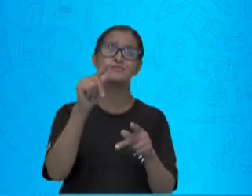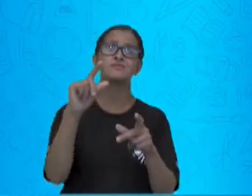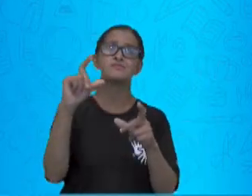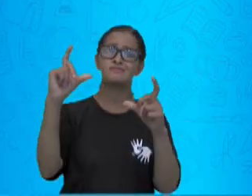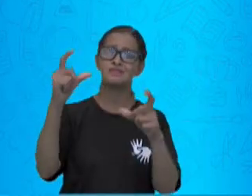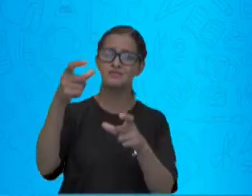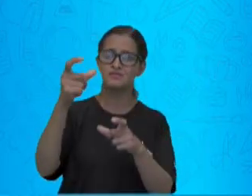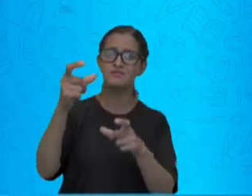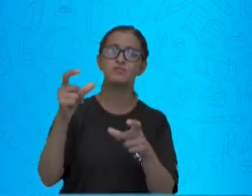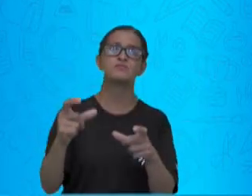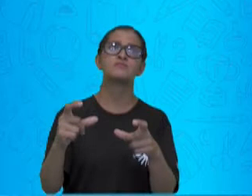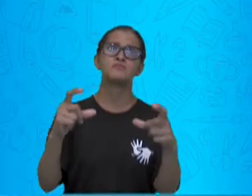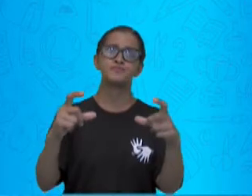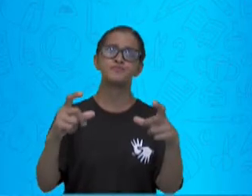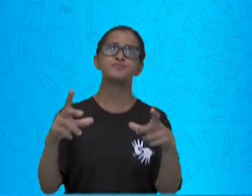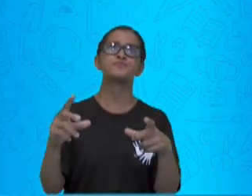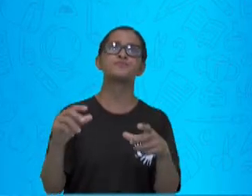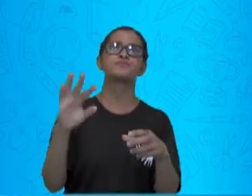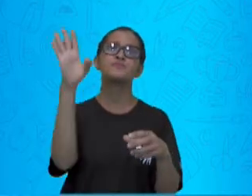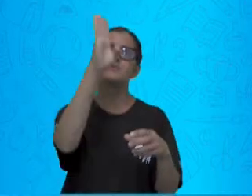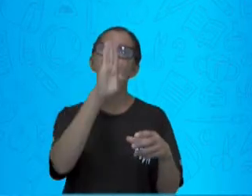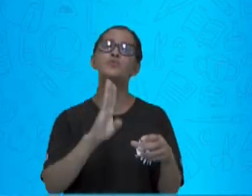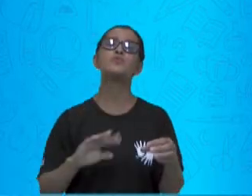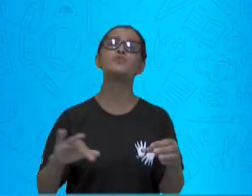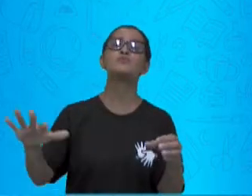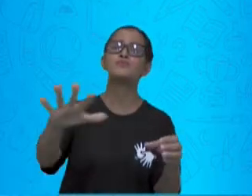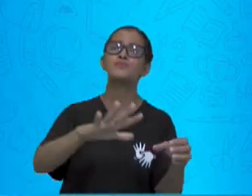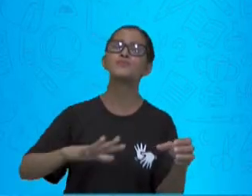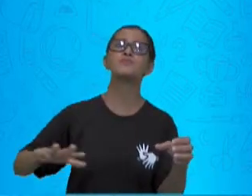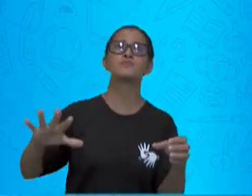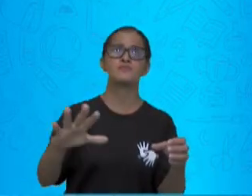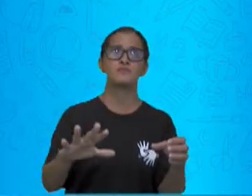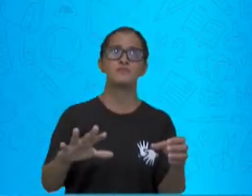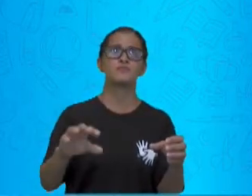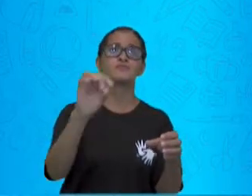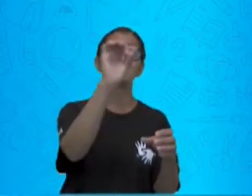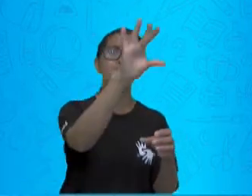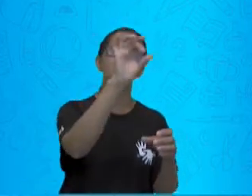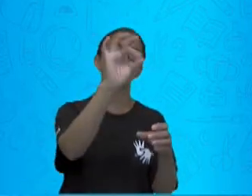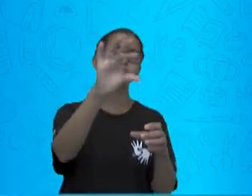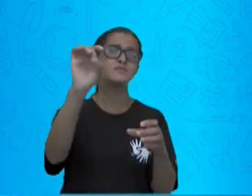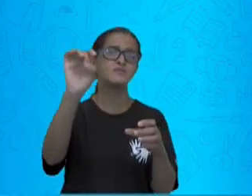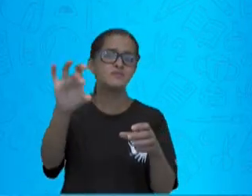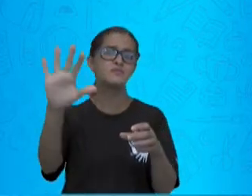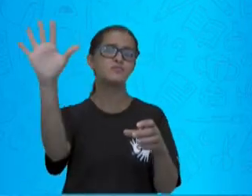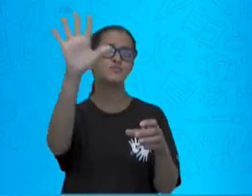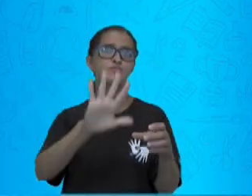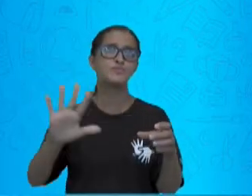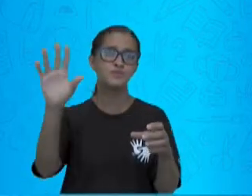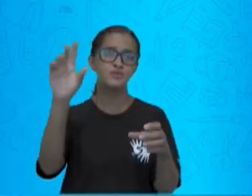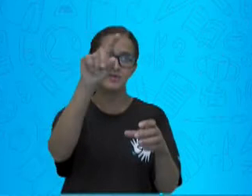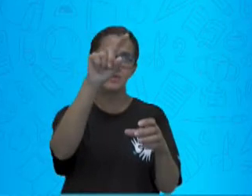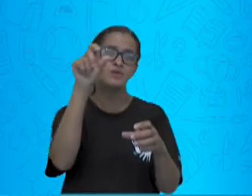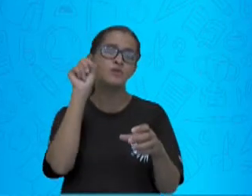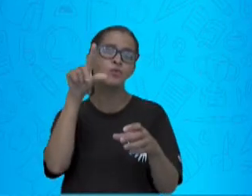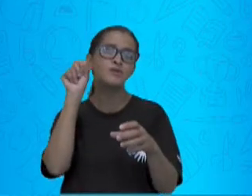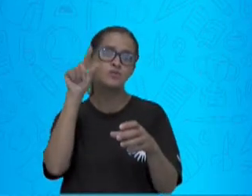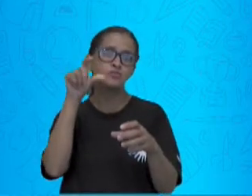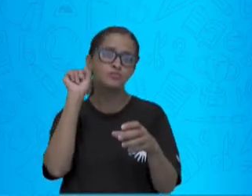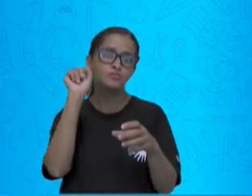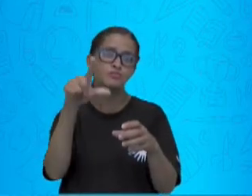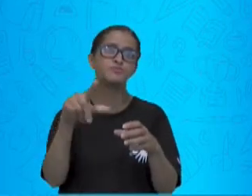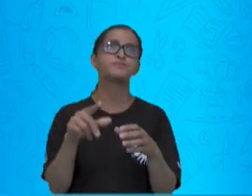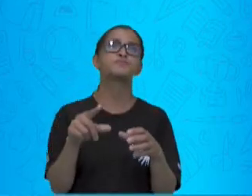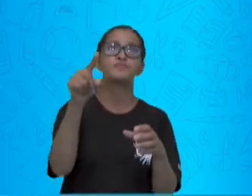ver, cada estado eles têm uma elevação aqui só para mostrar a questão da demarcação da região demográfica, tá?